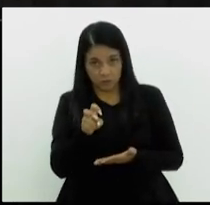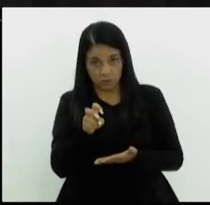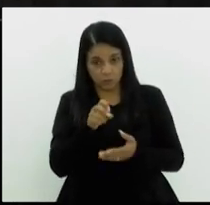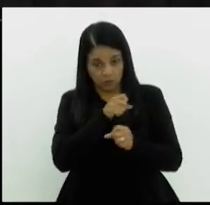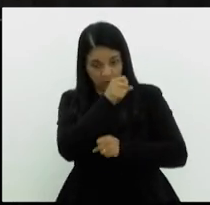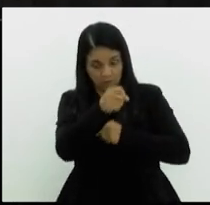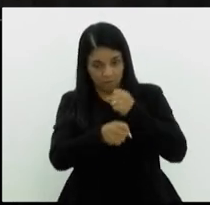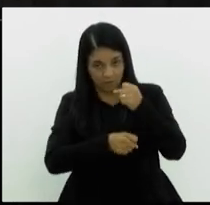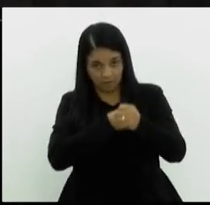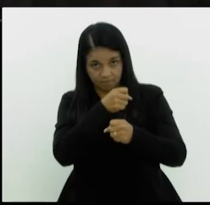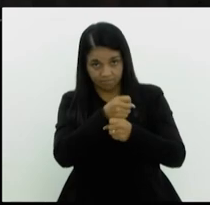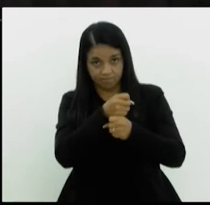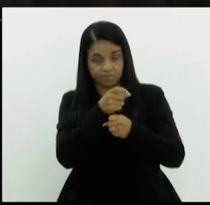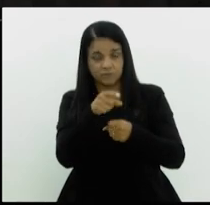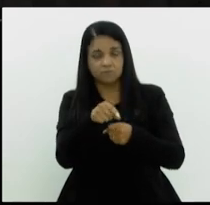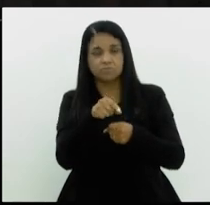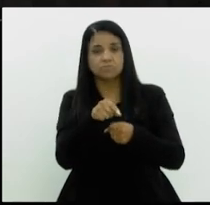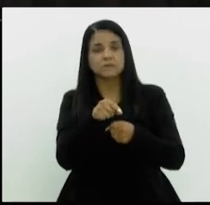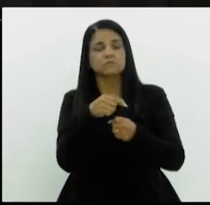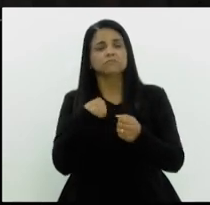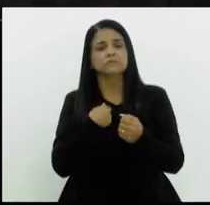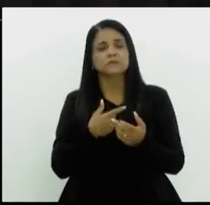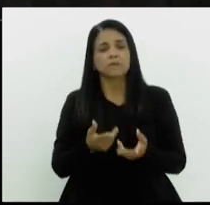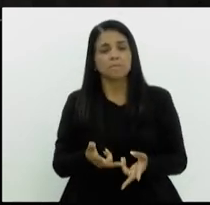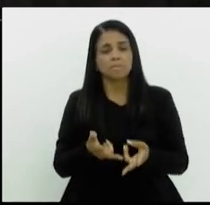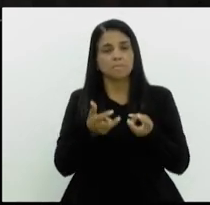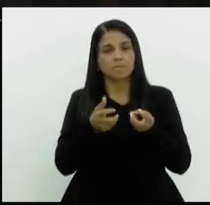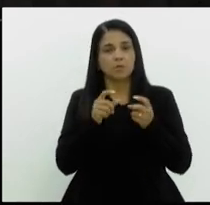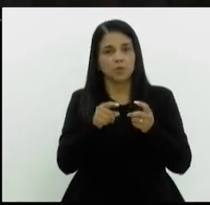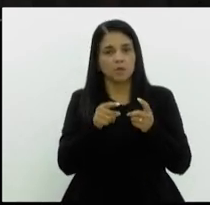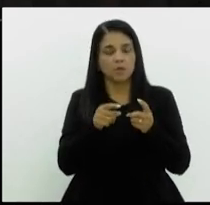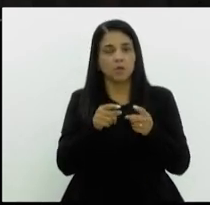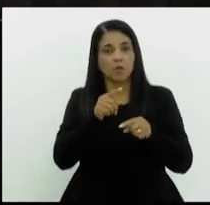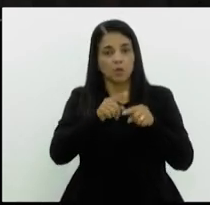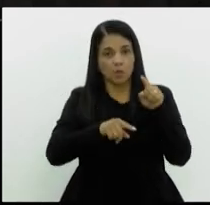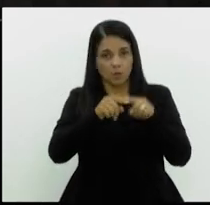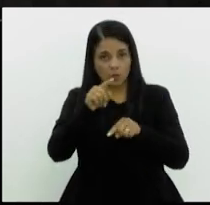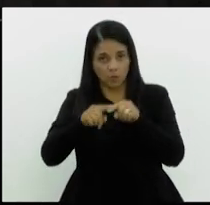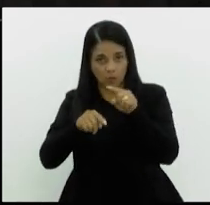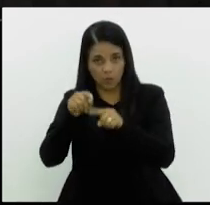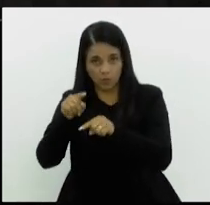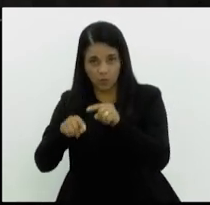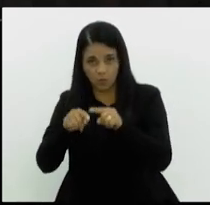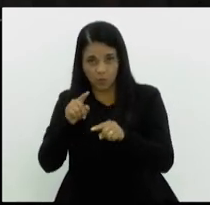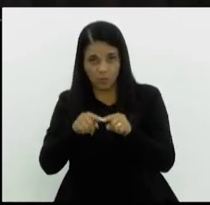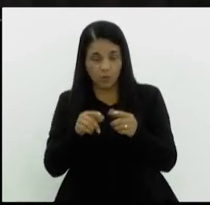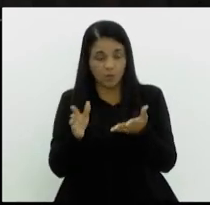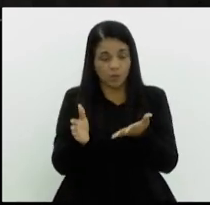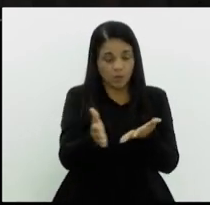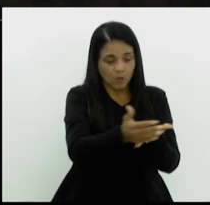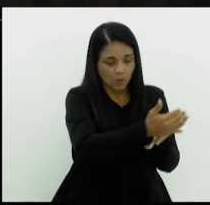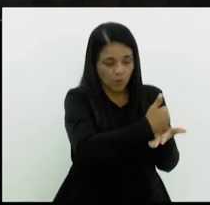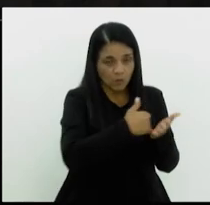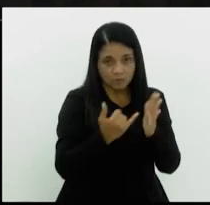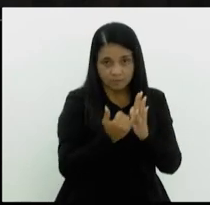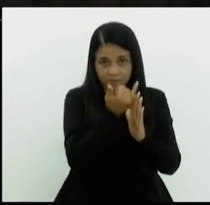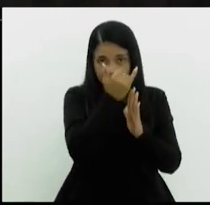se considerou o crescimento do produto interno bruto, para fazer as projeções,